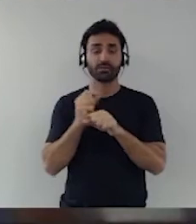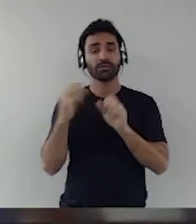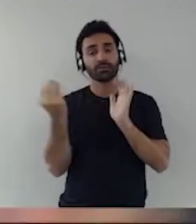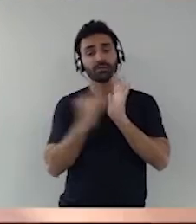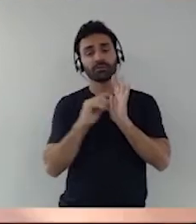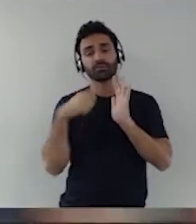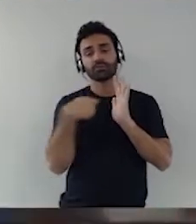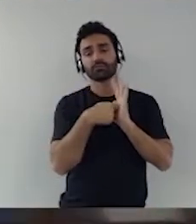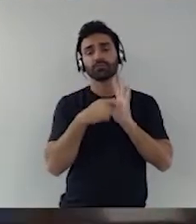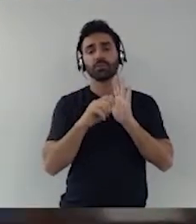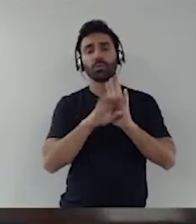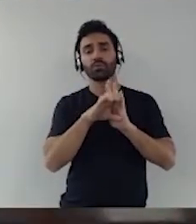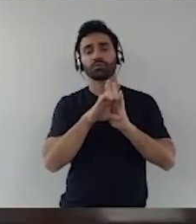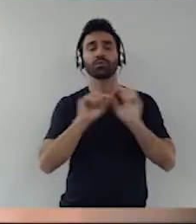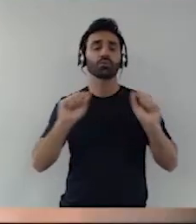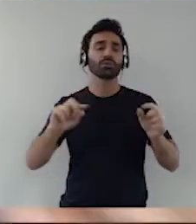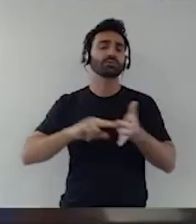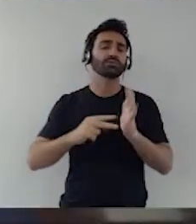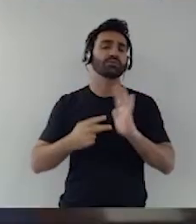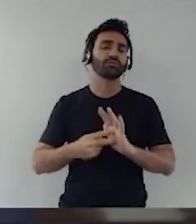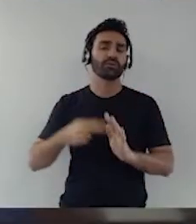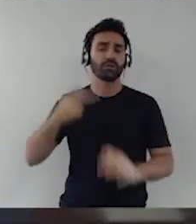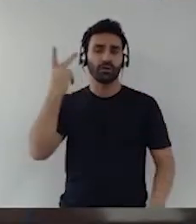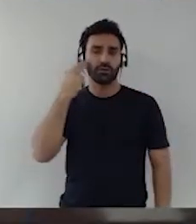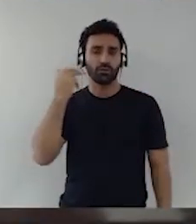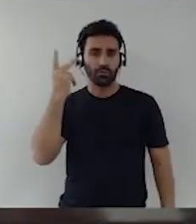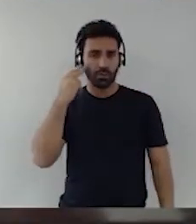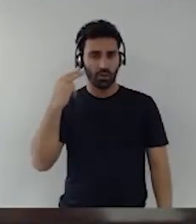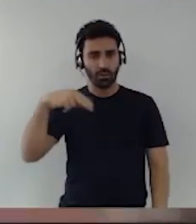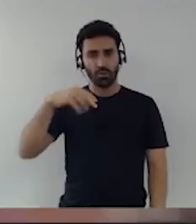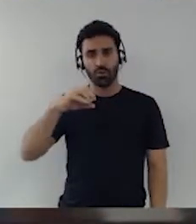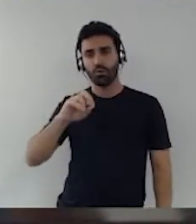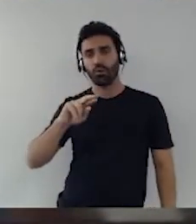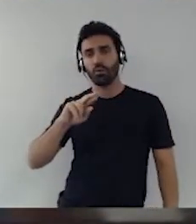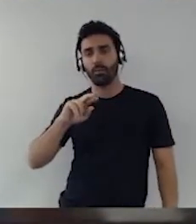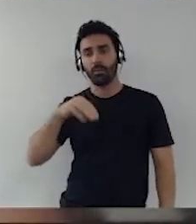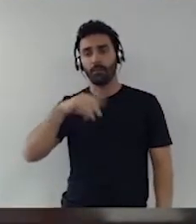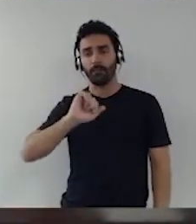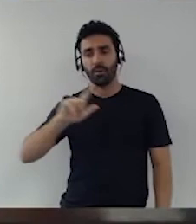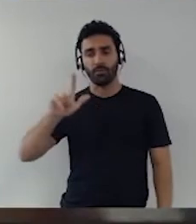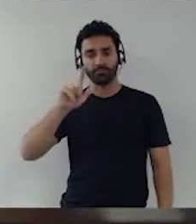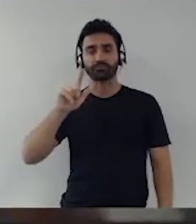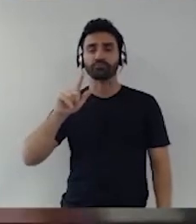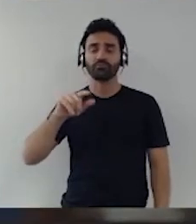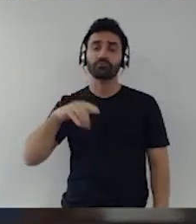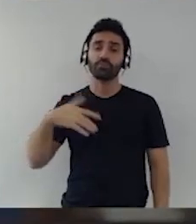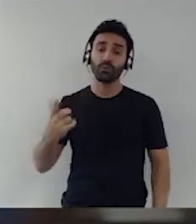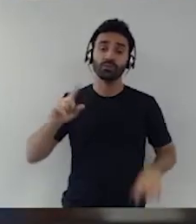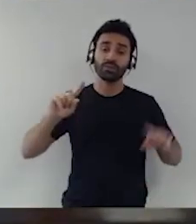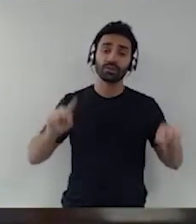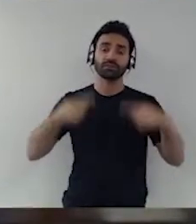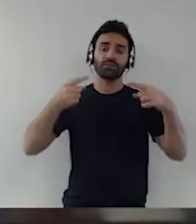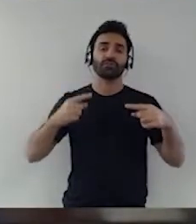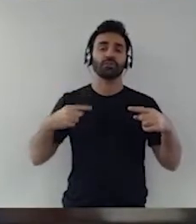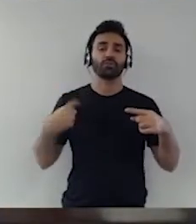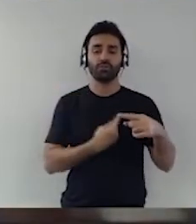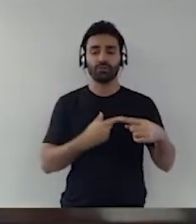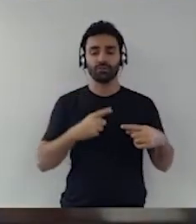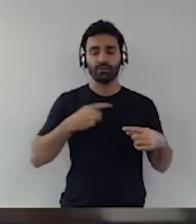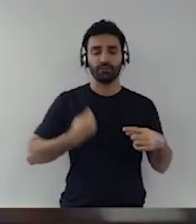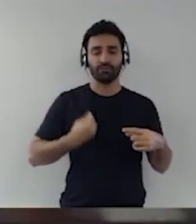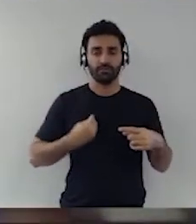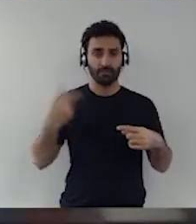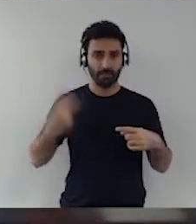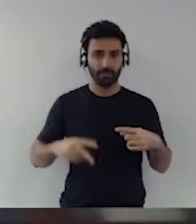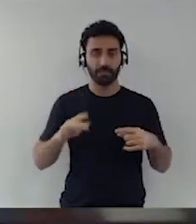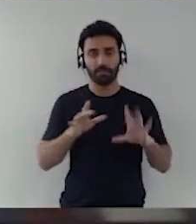ou constituir o que vem a ser normal. Então, esse primeiro é o grande desafio que nós temos dentro desse cenário.